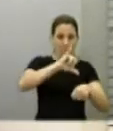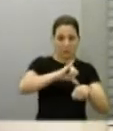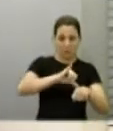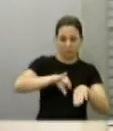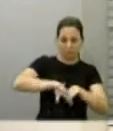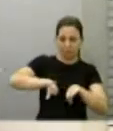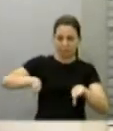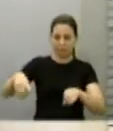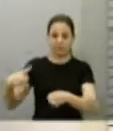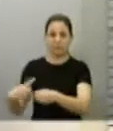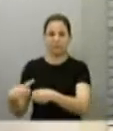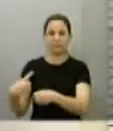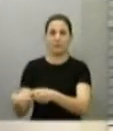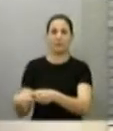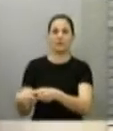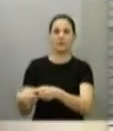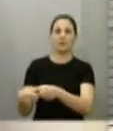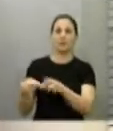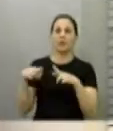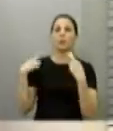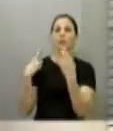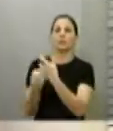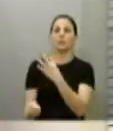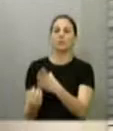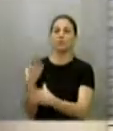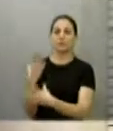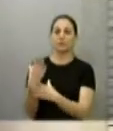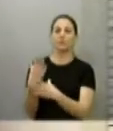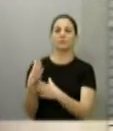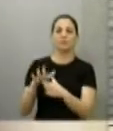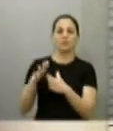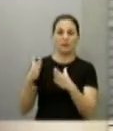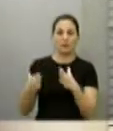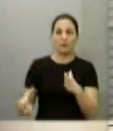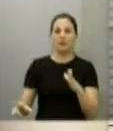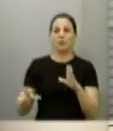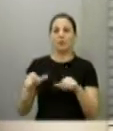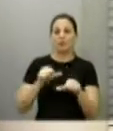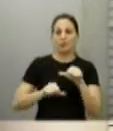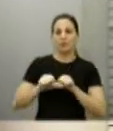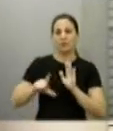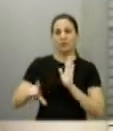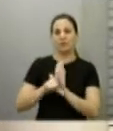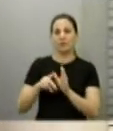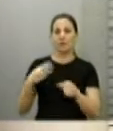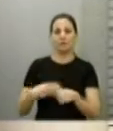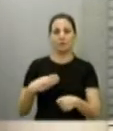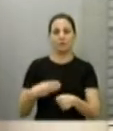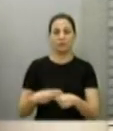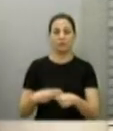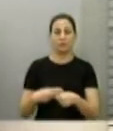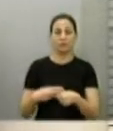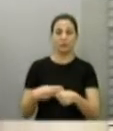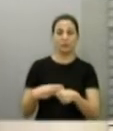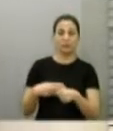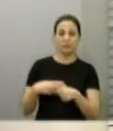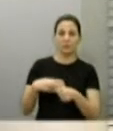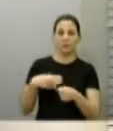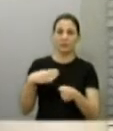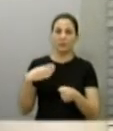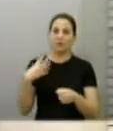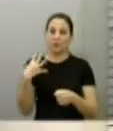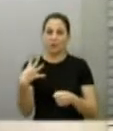Araraquara. O Poder Legislativo já prepara a mudança na lei orgânica para que pelo menos 4